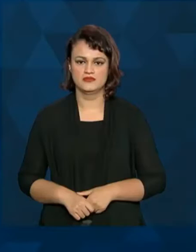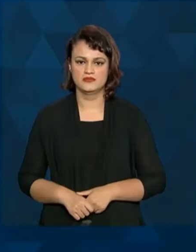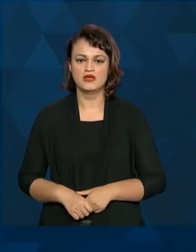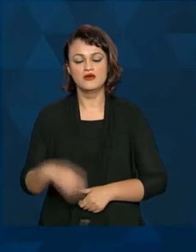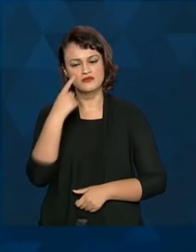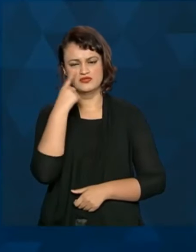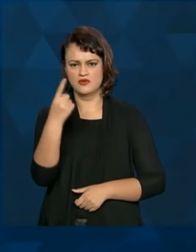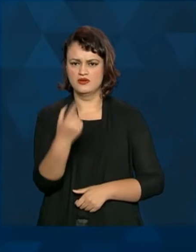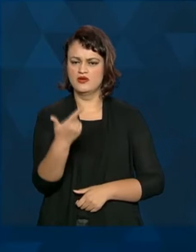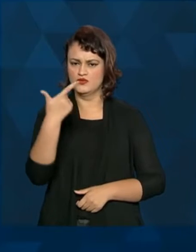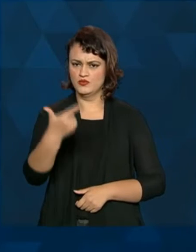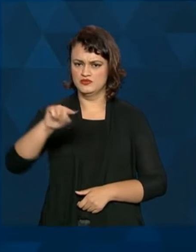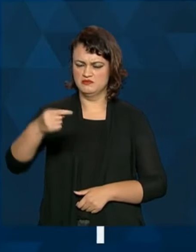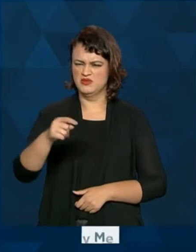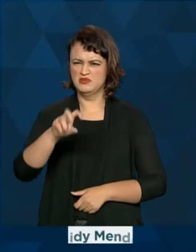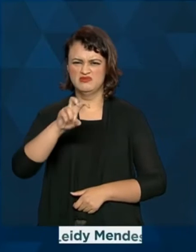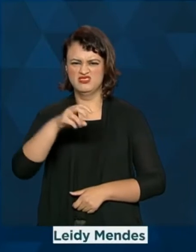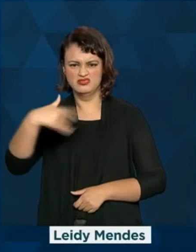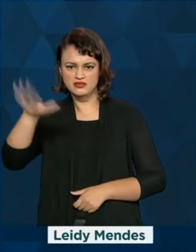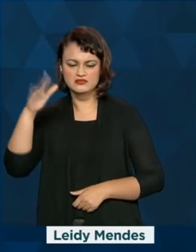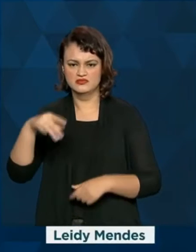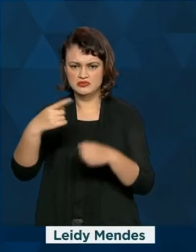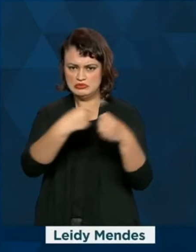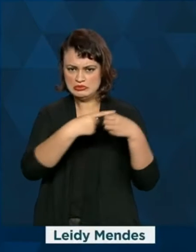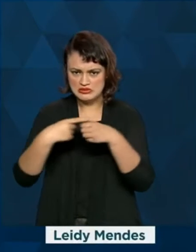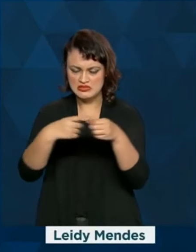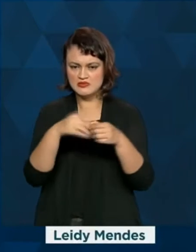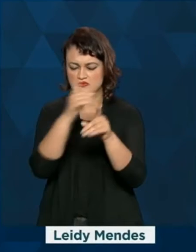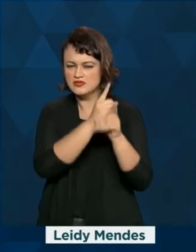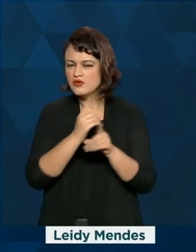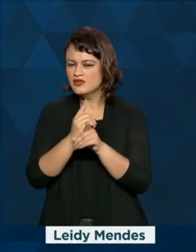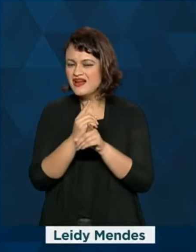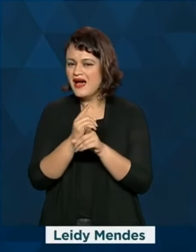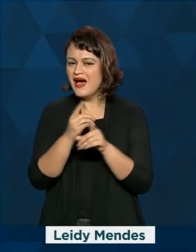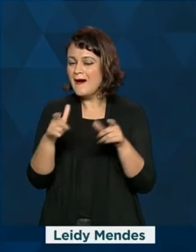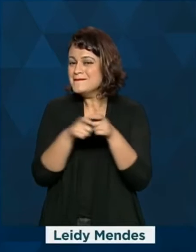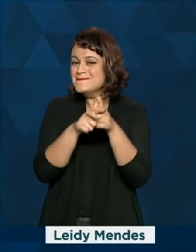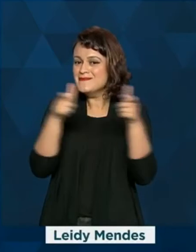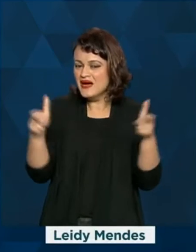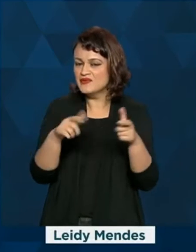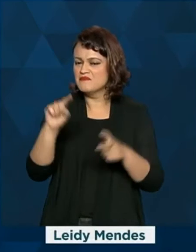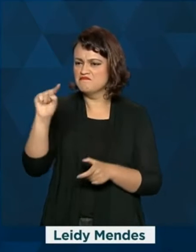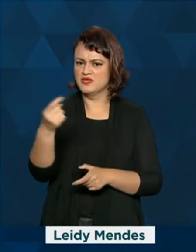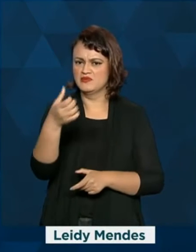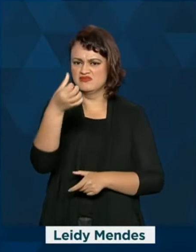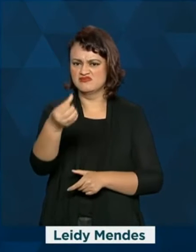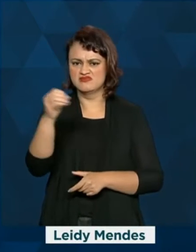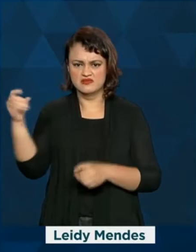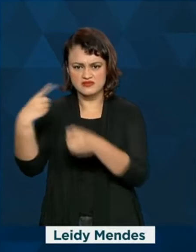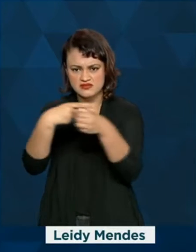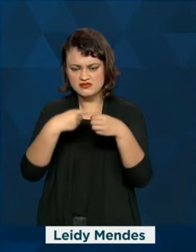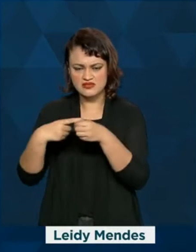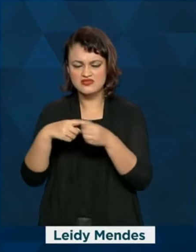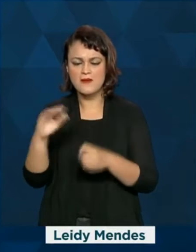desses 2.000 e tantos municípios, uma grande percentagem dele, 1.600 municípios,